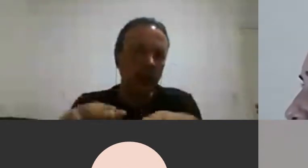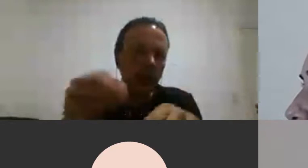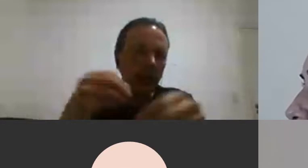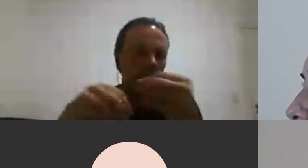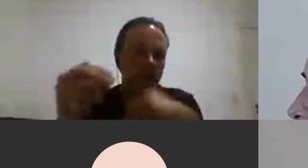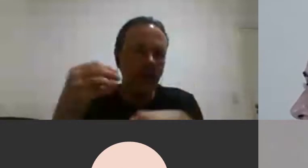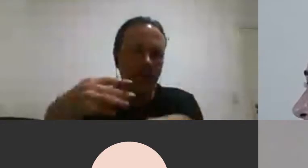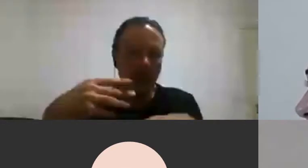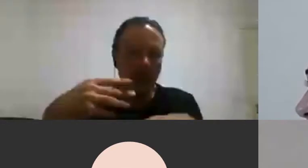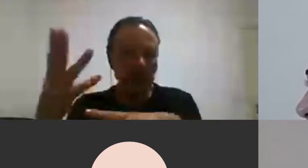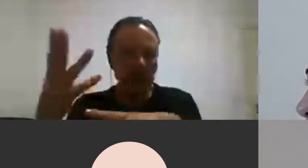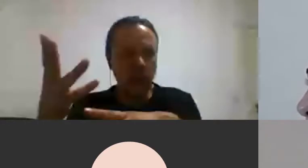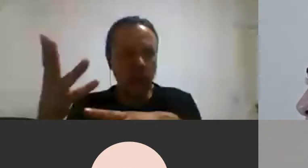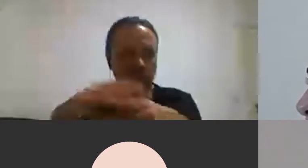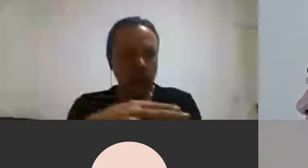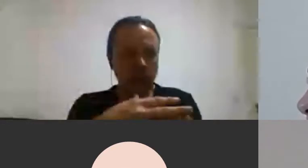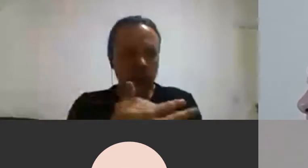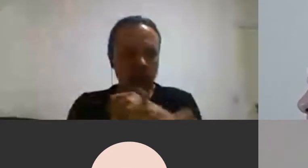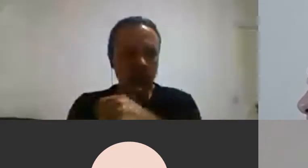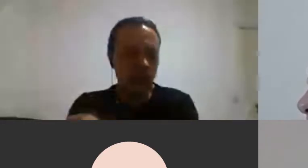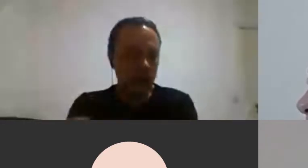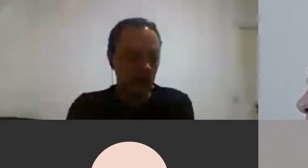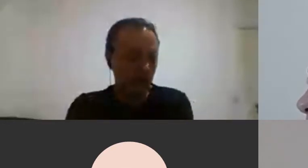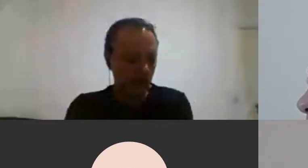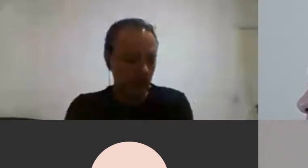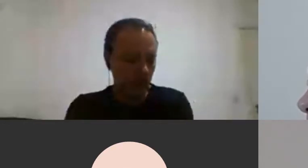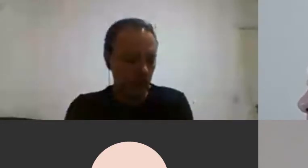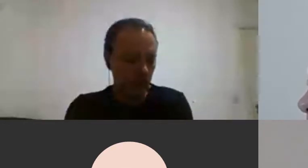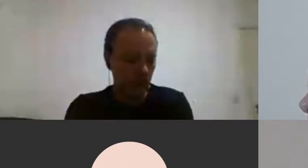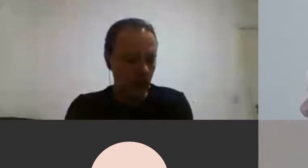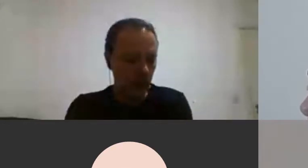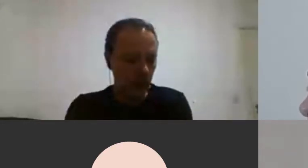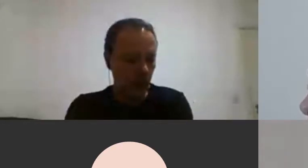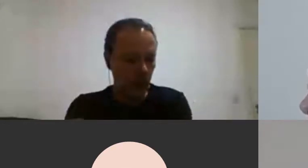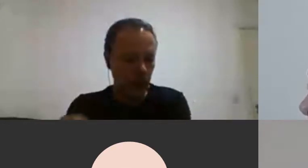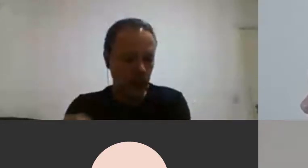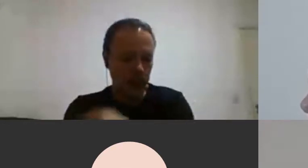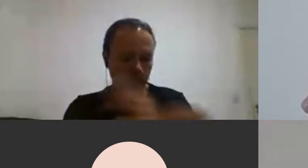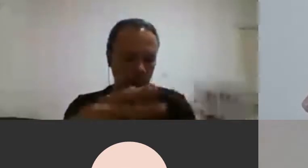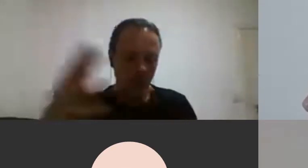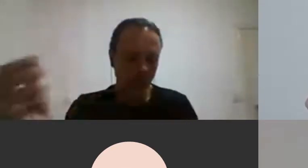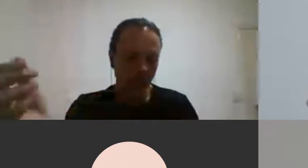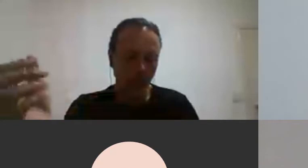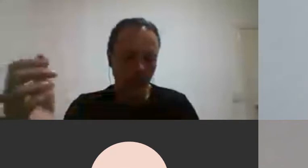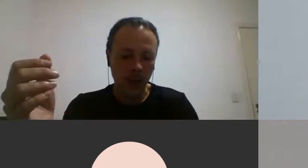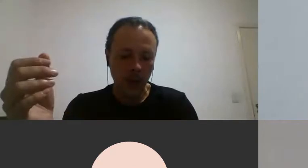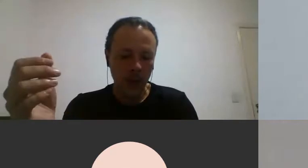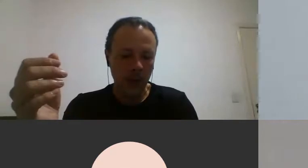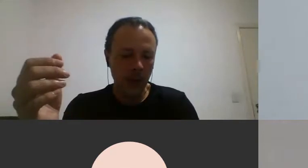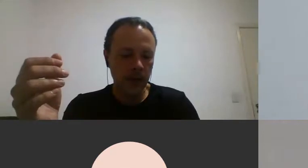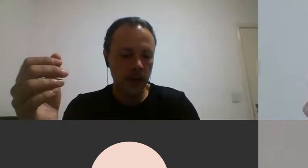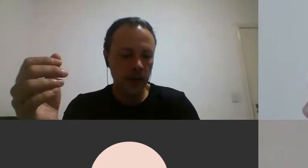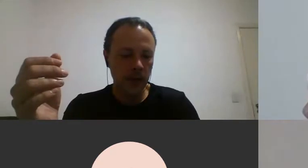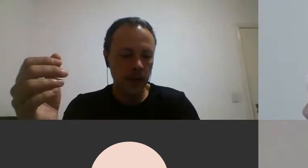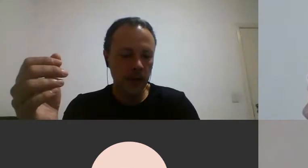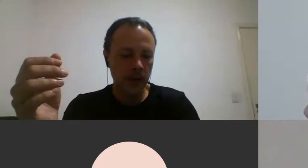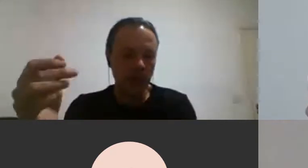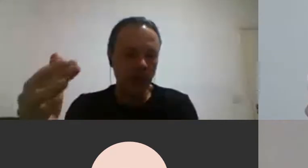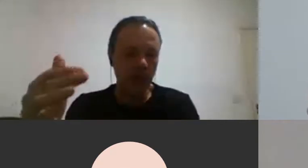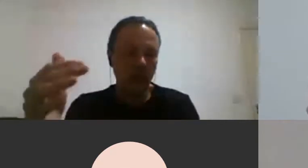faz a diminuição, né? No meu caso, eu tive que fazer algo inverso, eu já lancei alguns pontos,